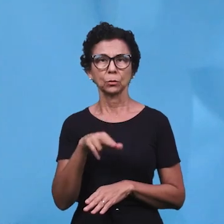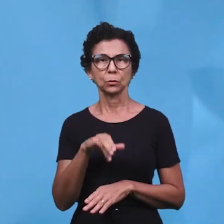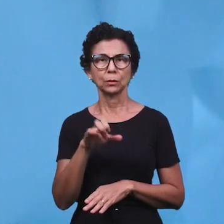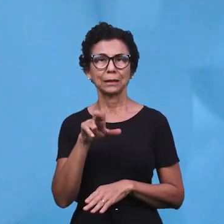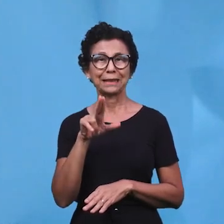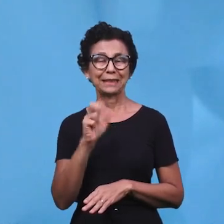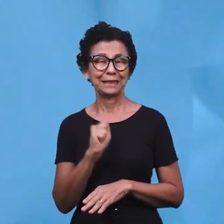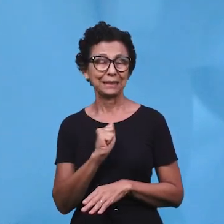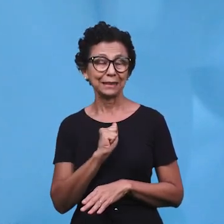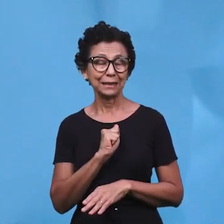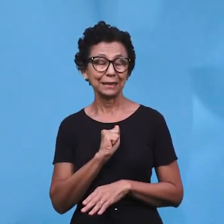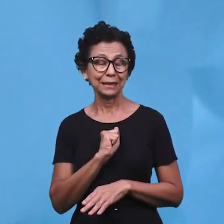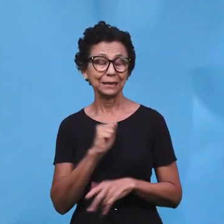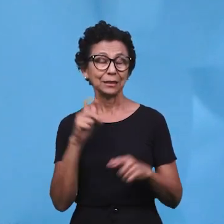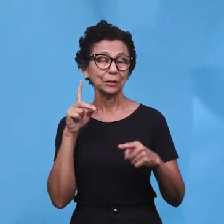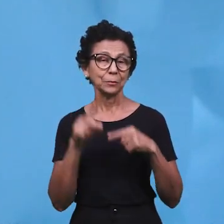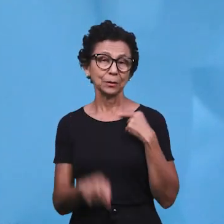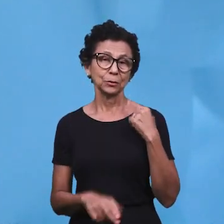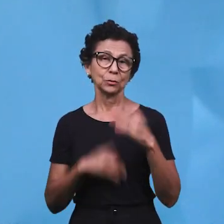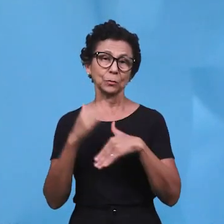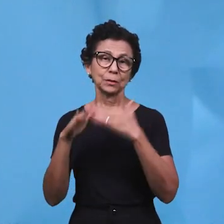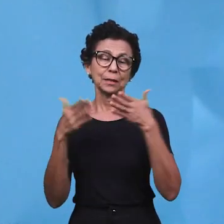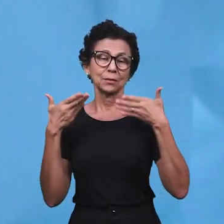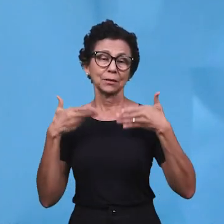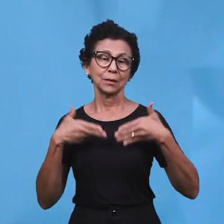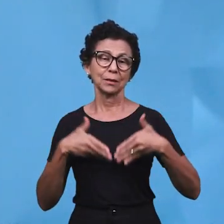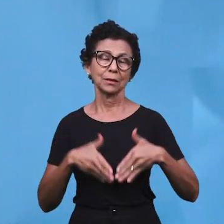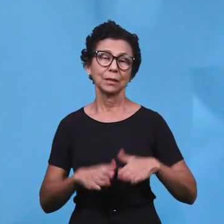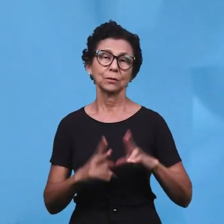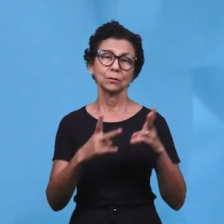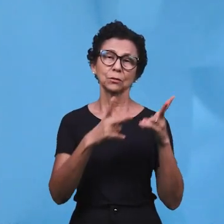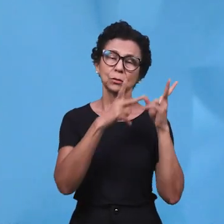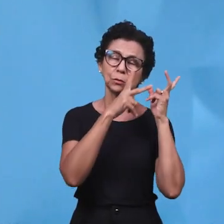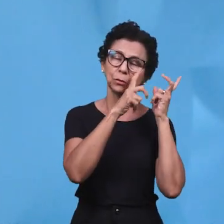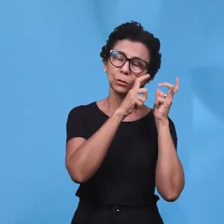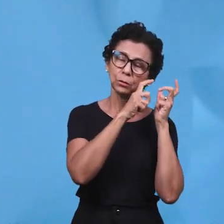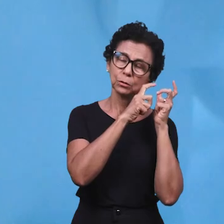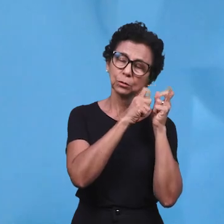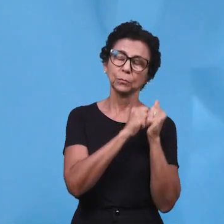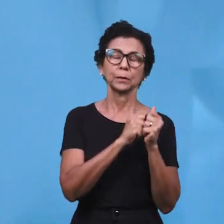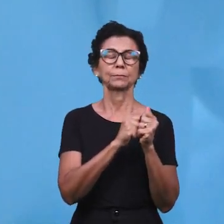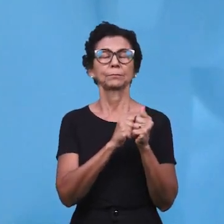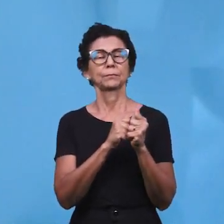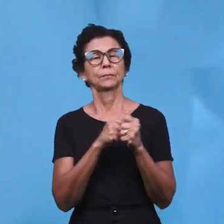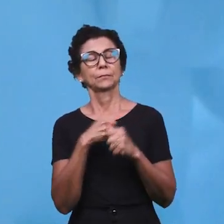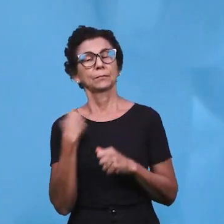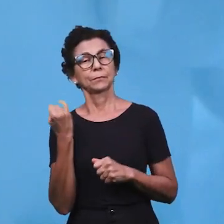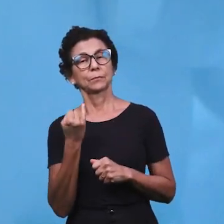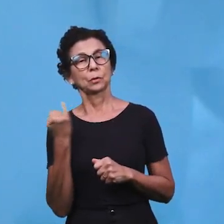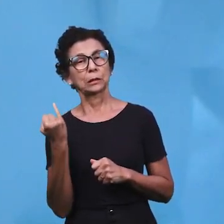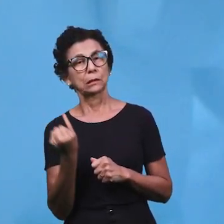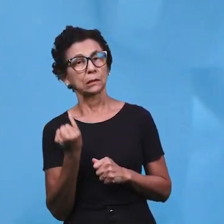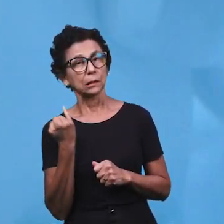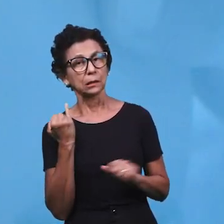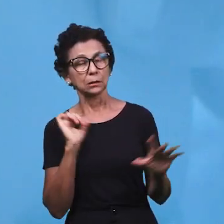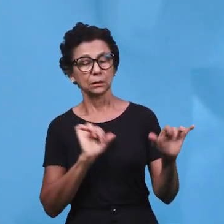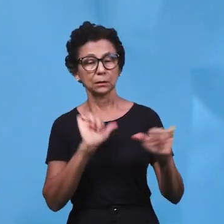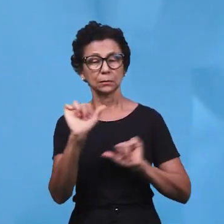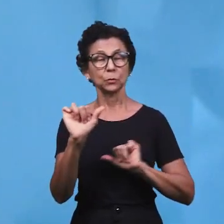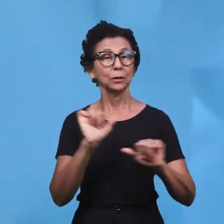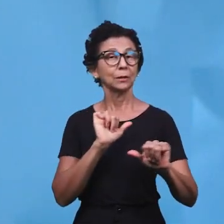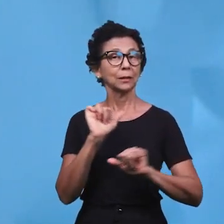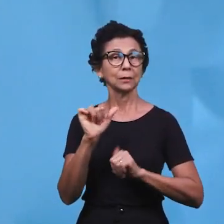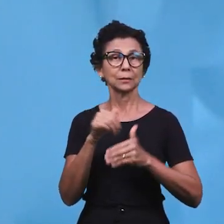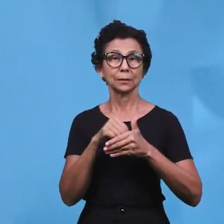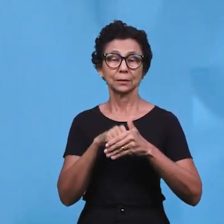e impedindo o processo natural do adormecer. Então, por isso que é muito importante a adoção desses hábitos, né, e essas